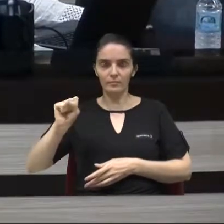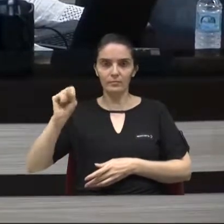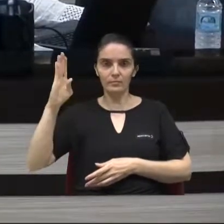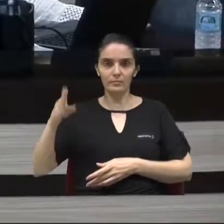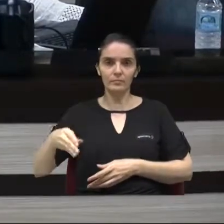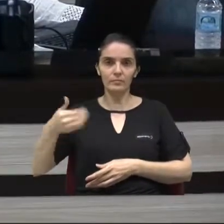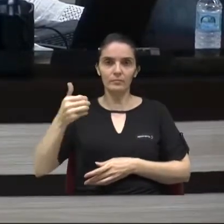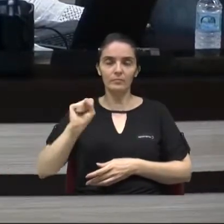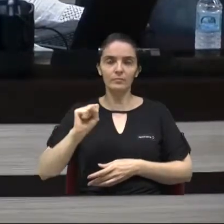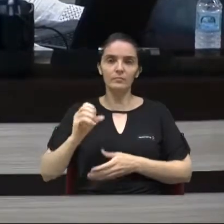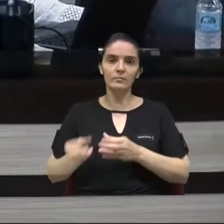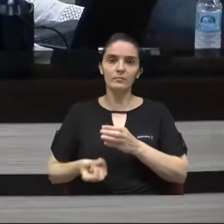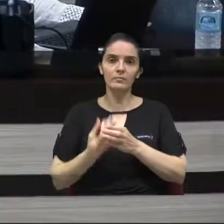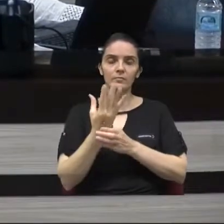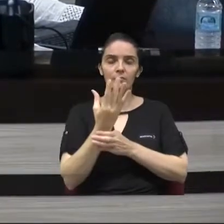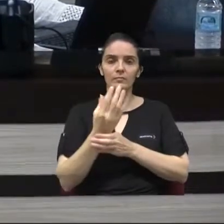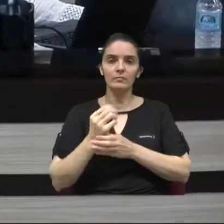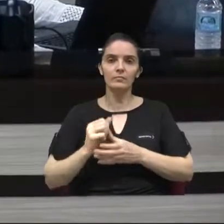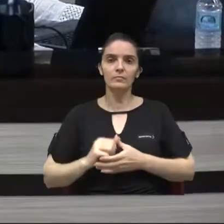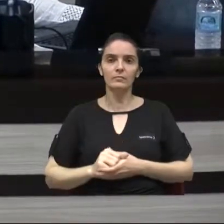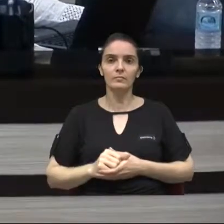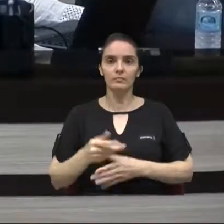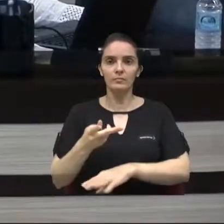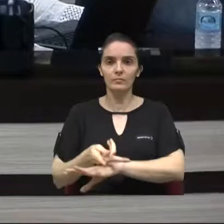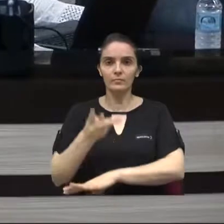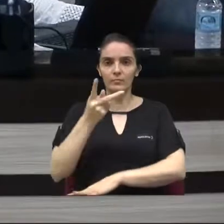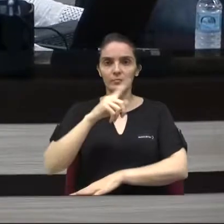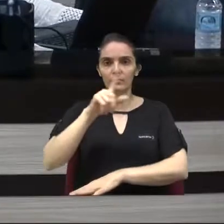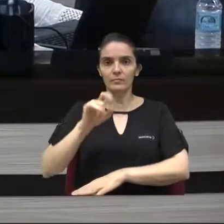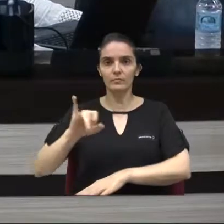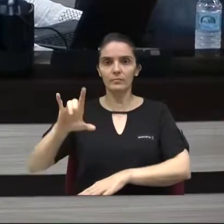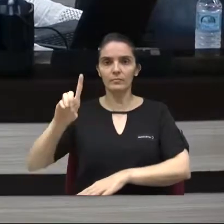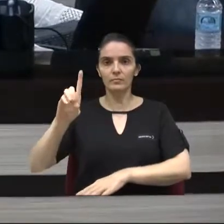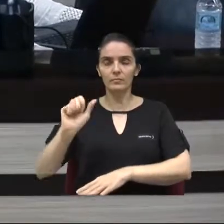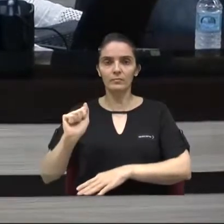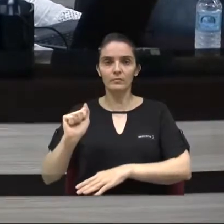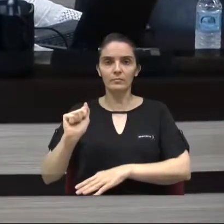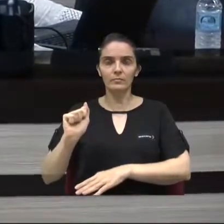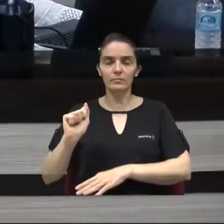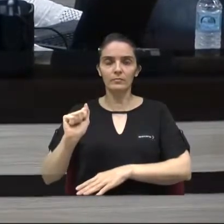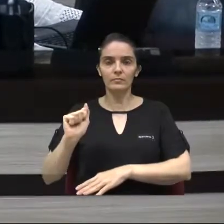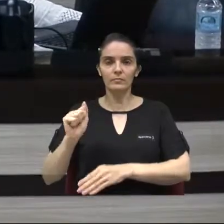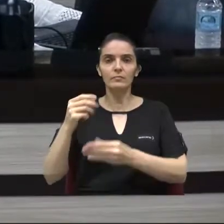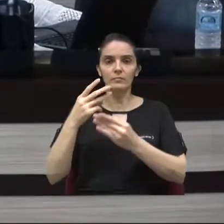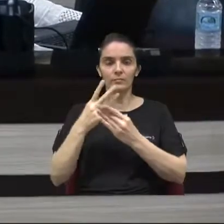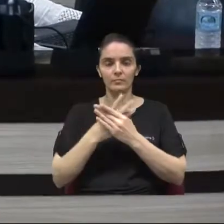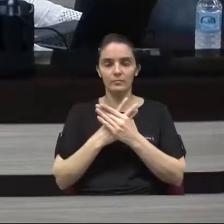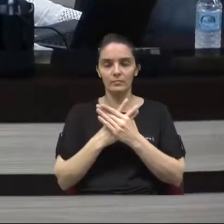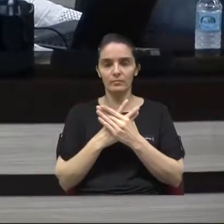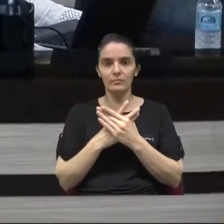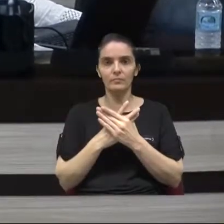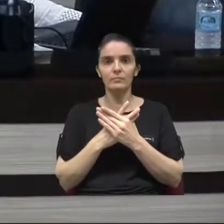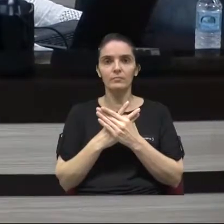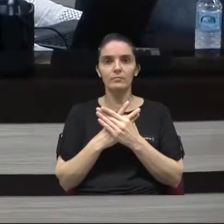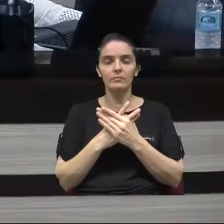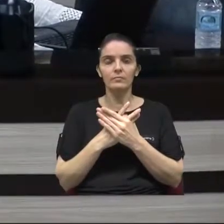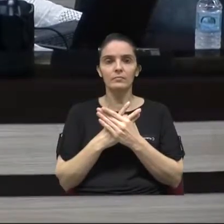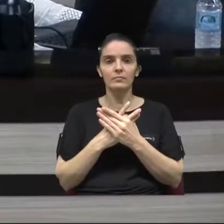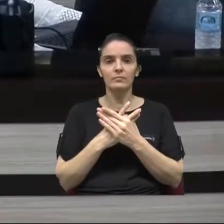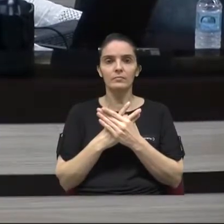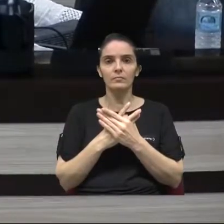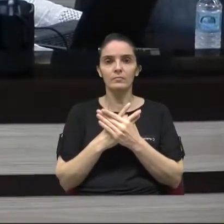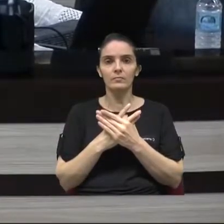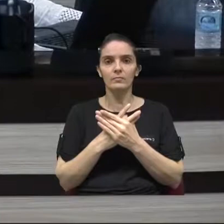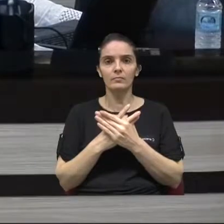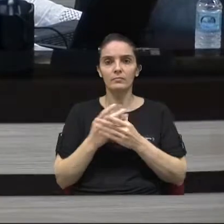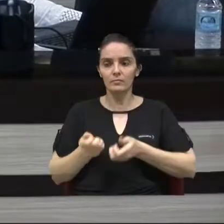728/2018, que institui a criação do Prêmio Zilda Arns no âmbito da Câmara Municipal de Limeira, com entrega